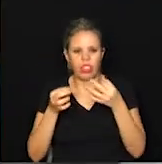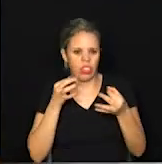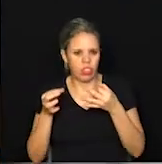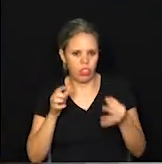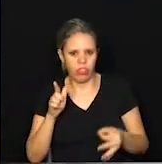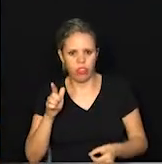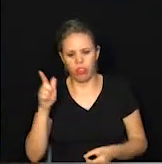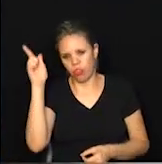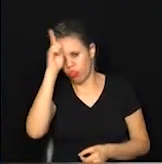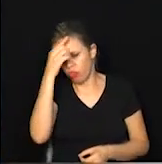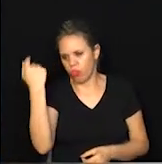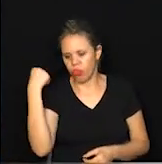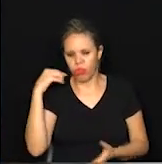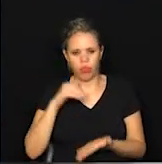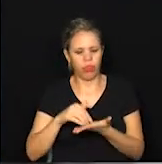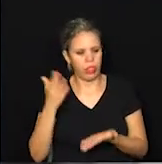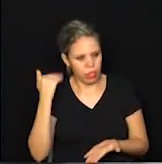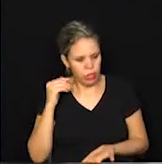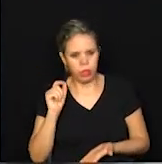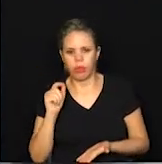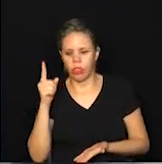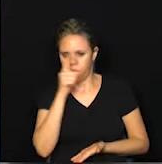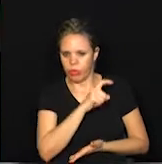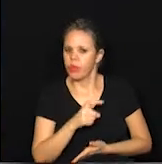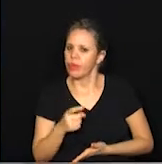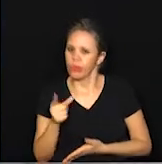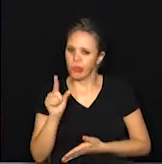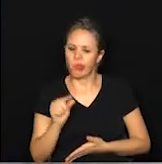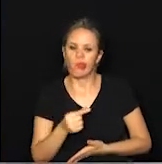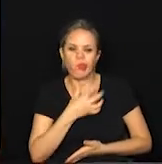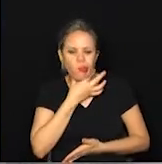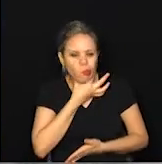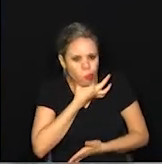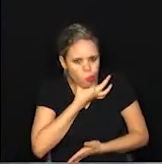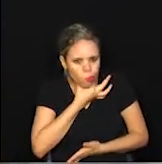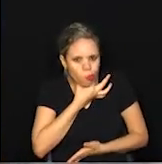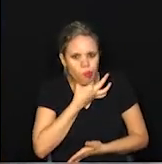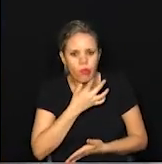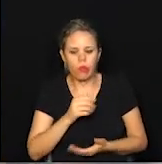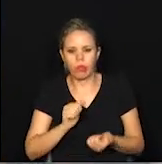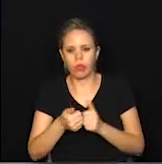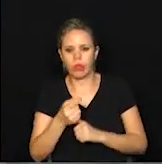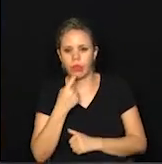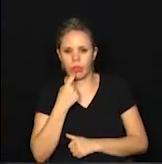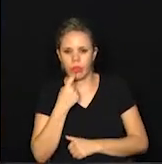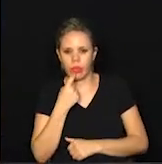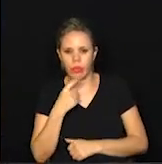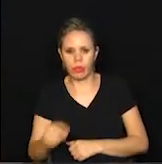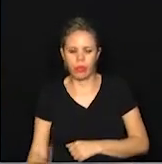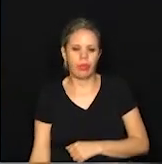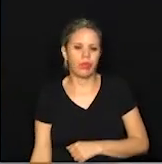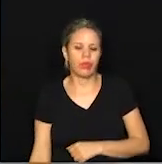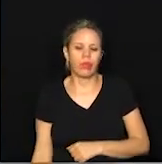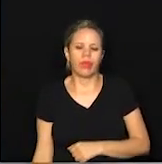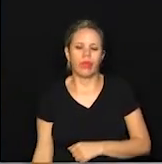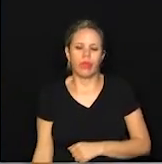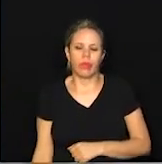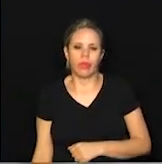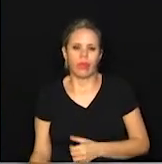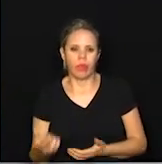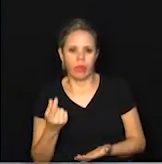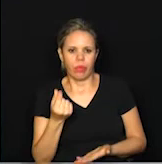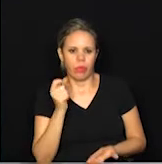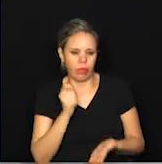Gustavo foi secretário, sabe? O orçamento do esporte de Campinas é administrar a folha de